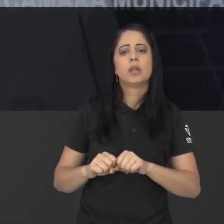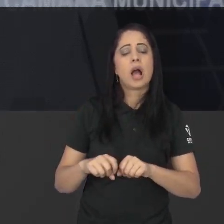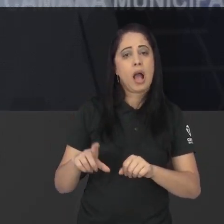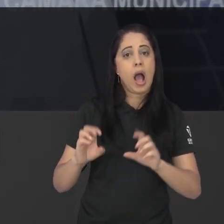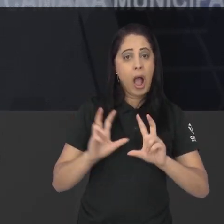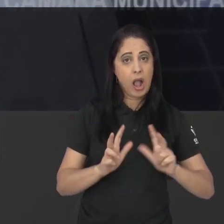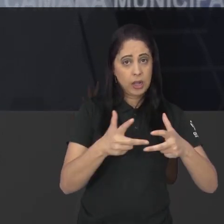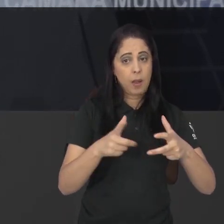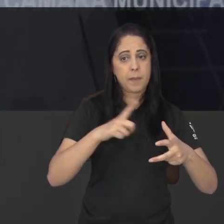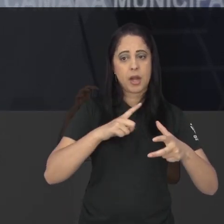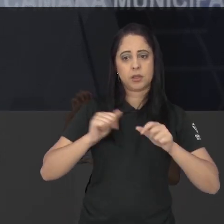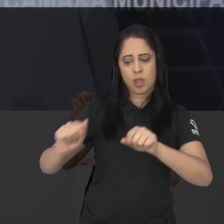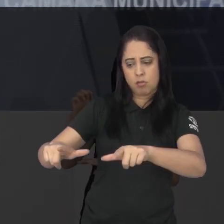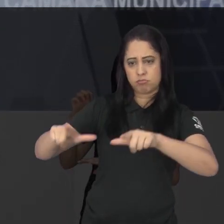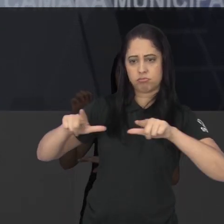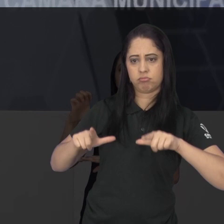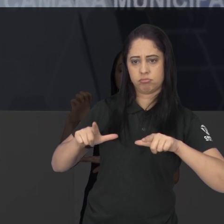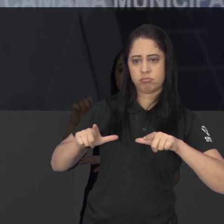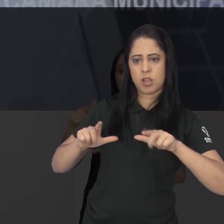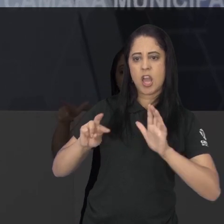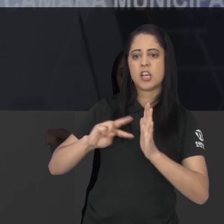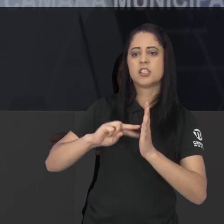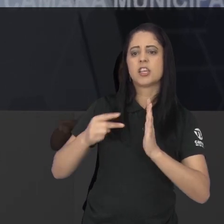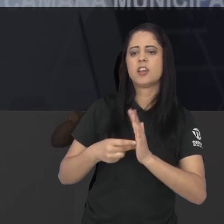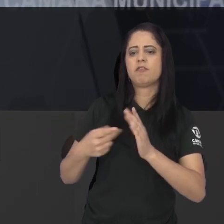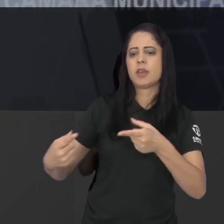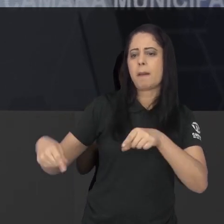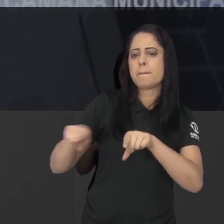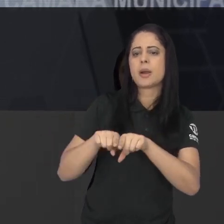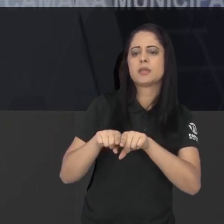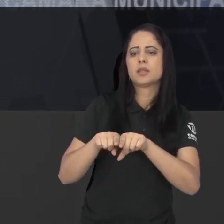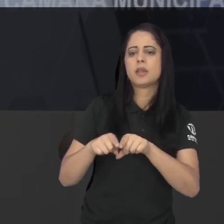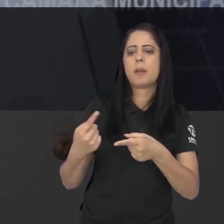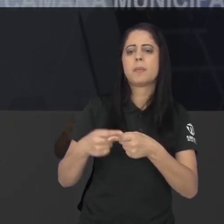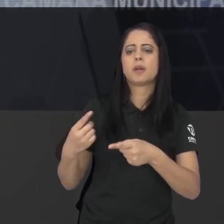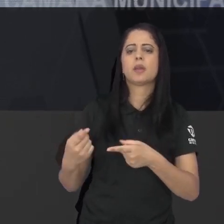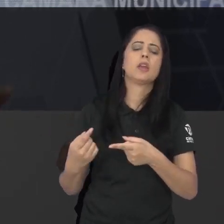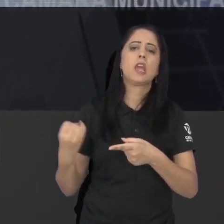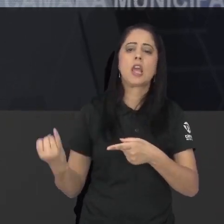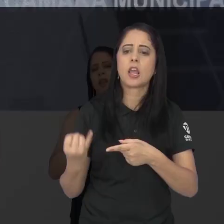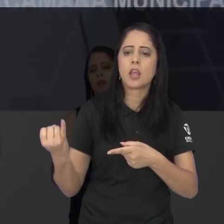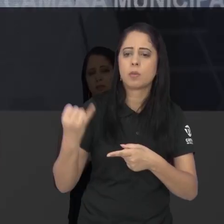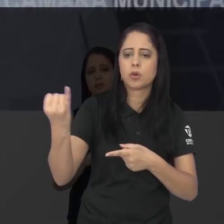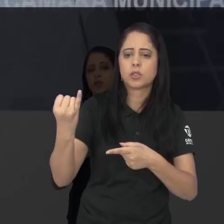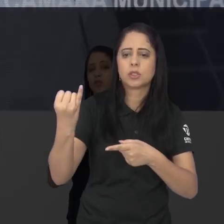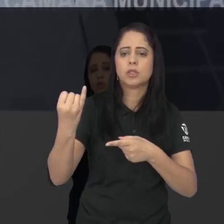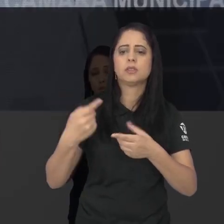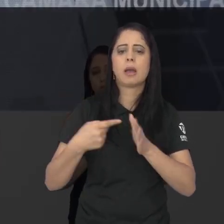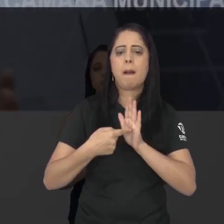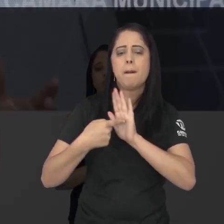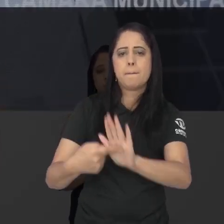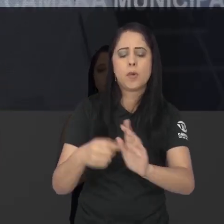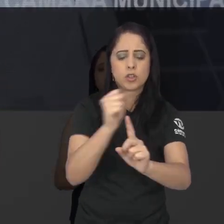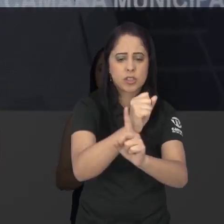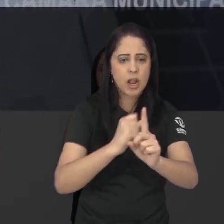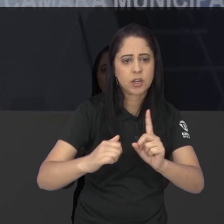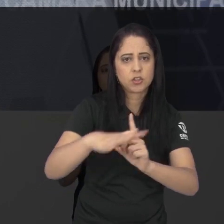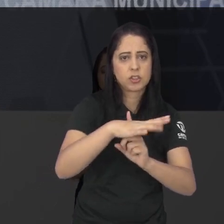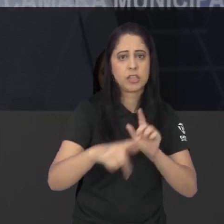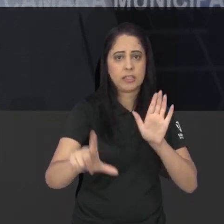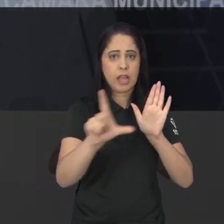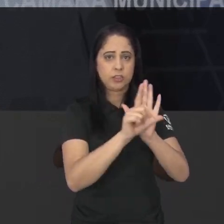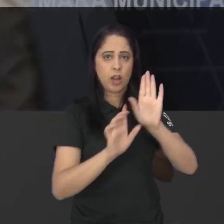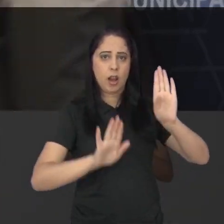Câmara recebeu o certificado dessa parceria, que vai ser muito importante, né? Para levar para toda a sociedade do que se